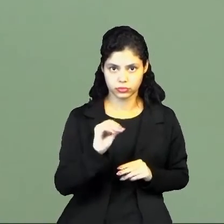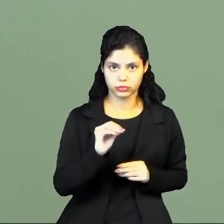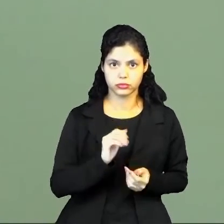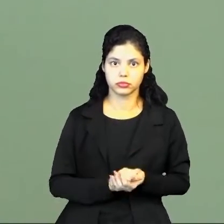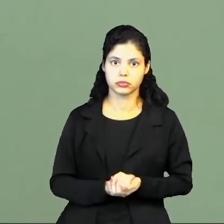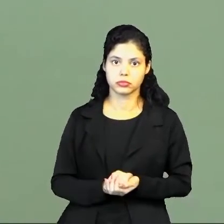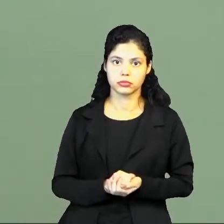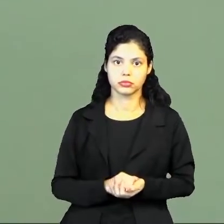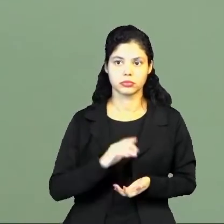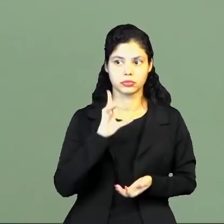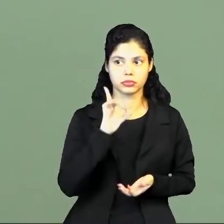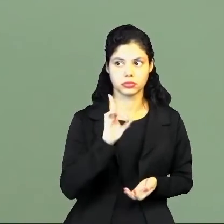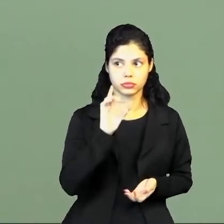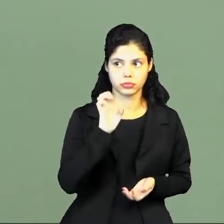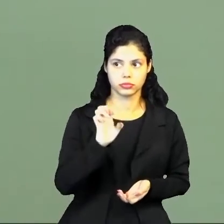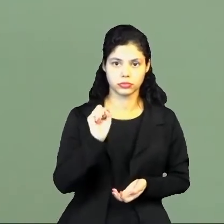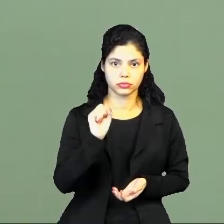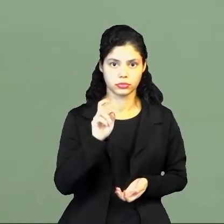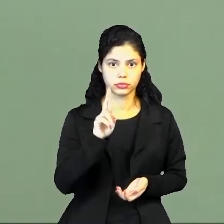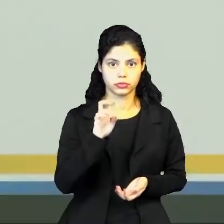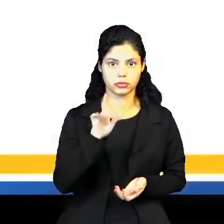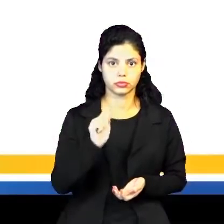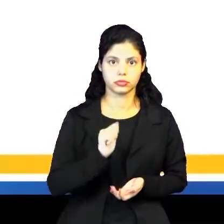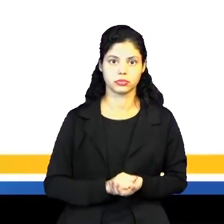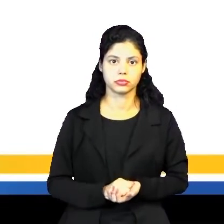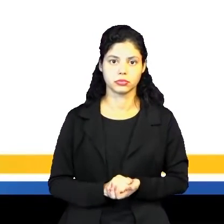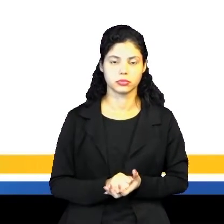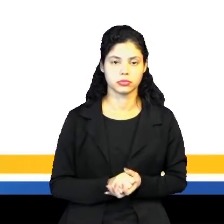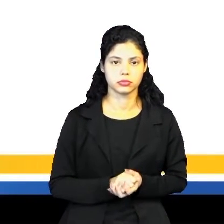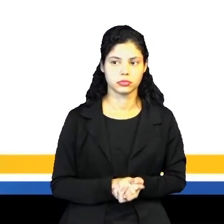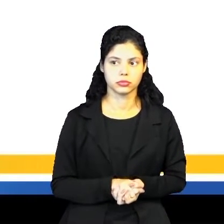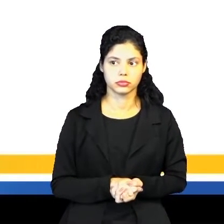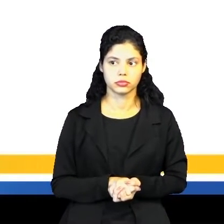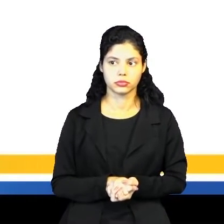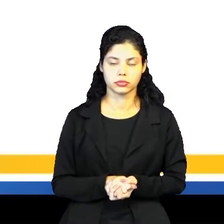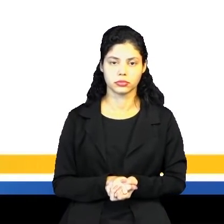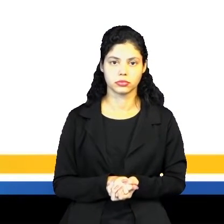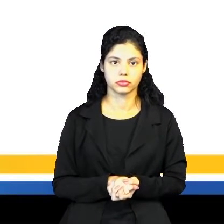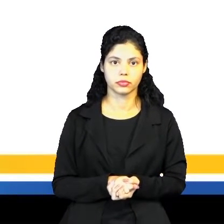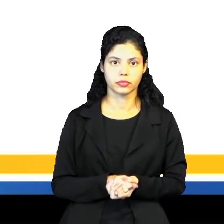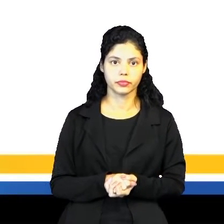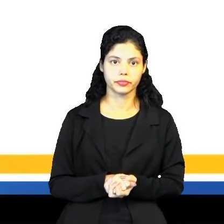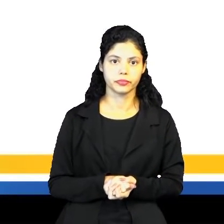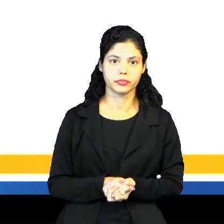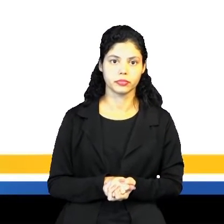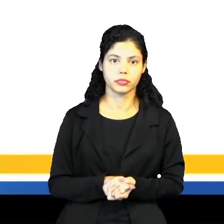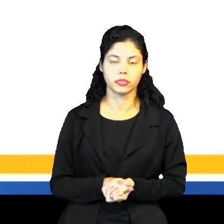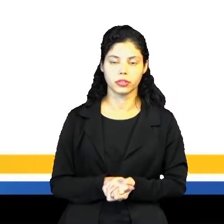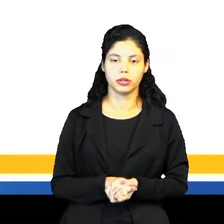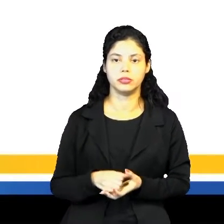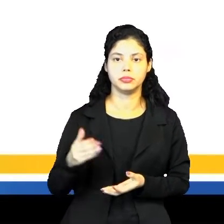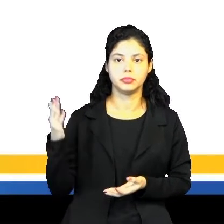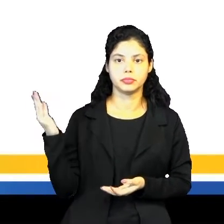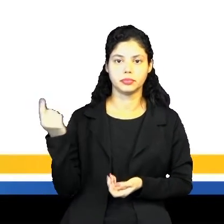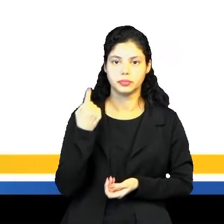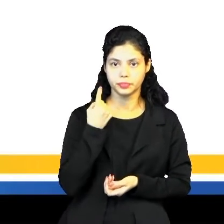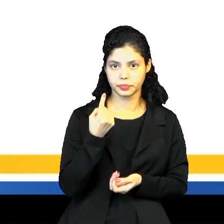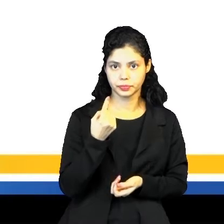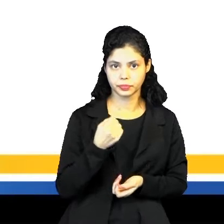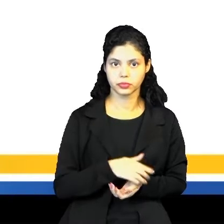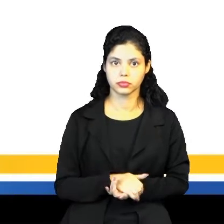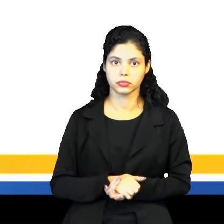poemas, de amor e uma canção desesperada. Então vamos analisar aqui um pouquinho, né, o poema